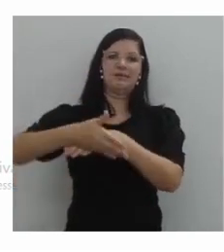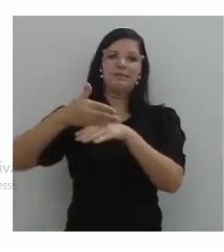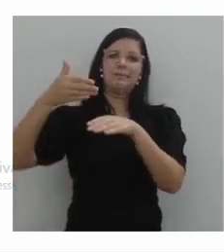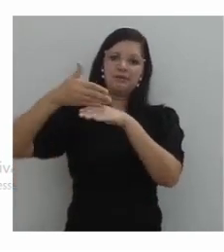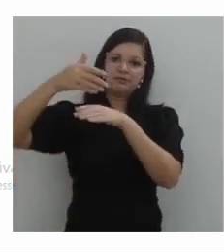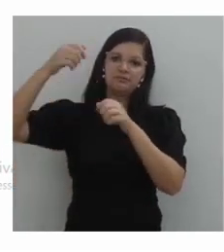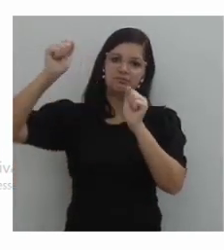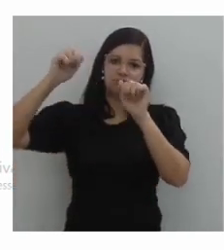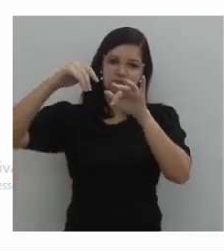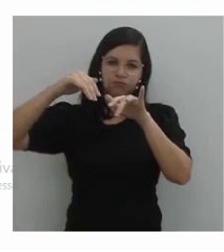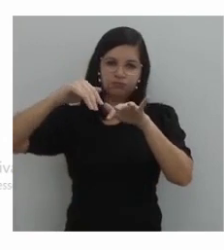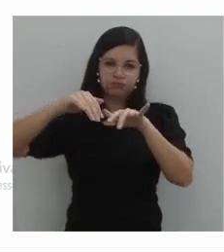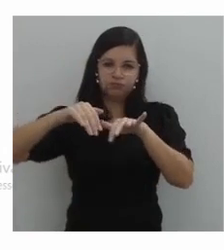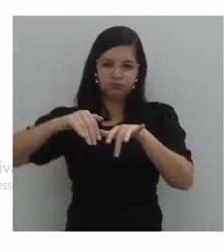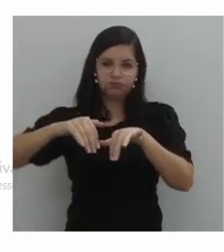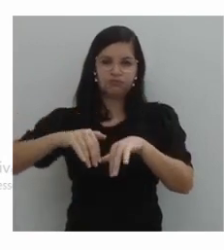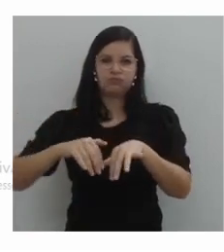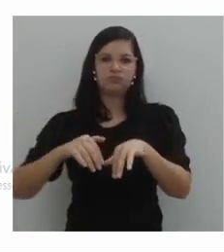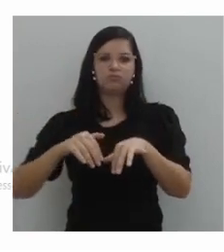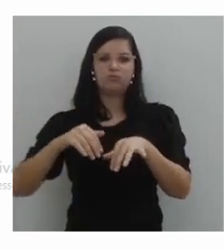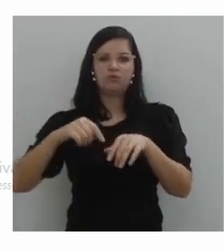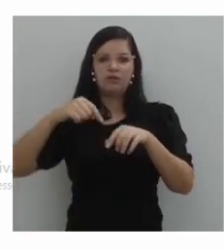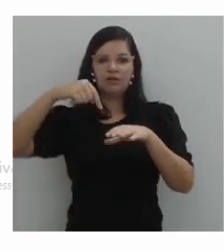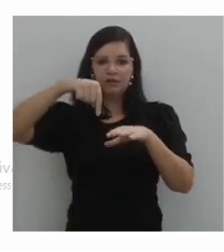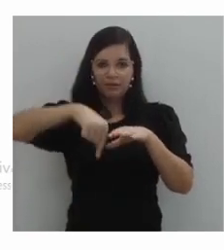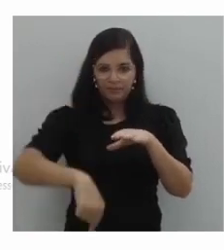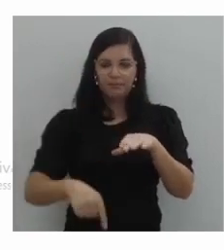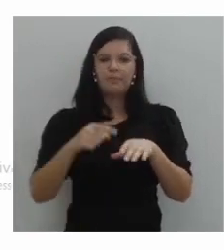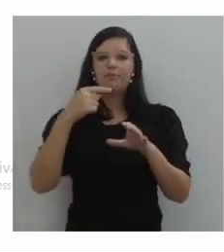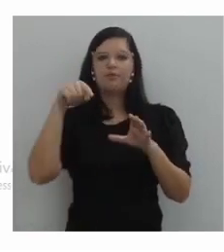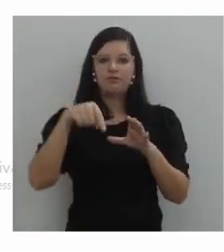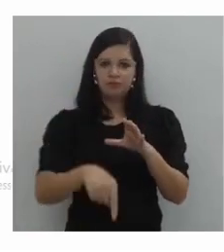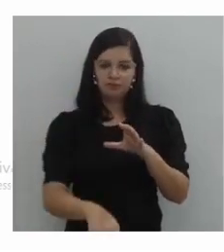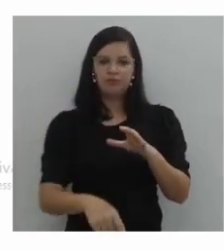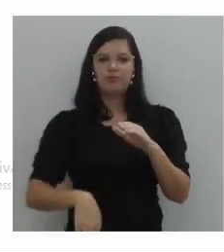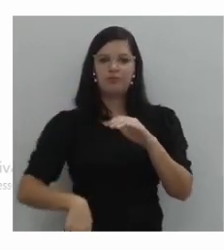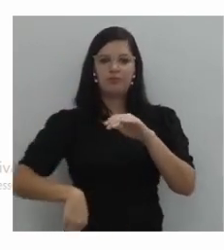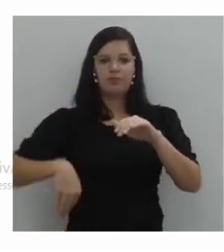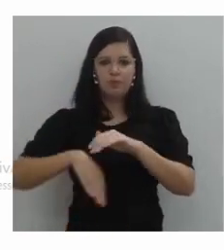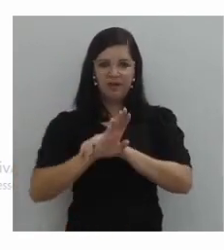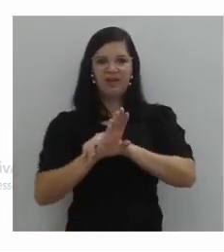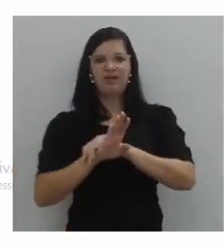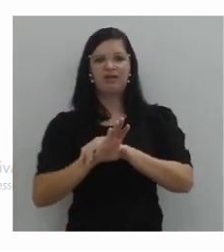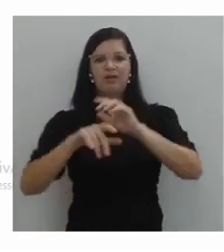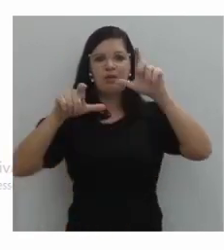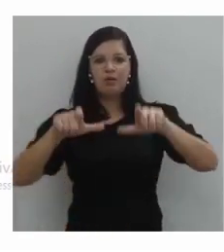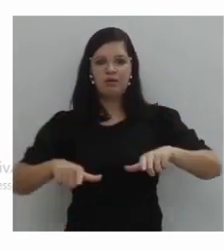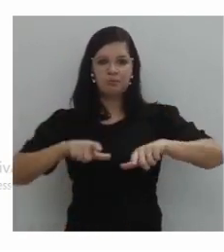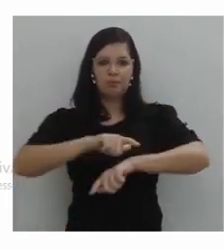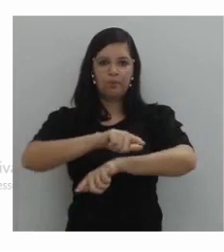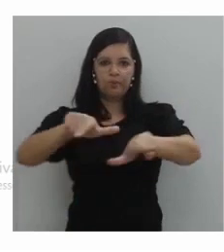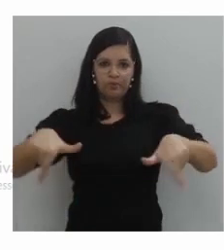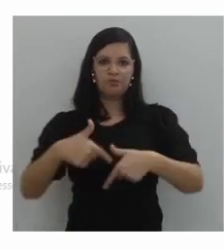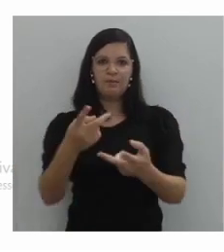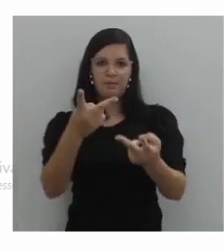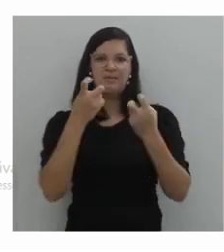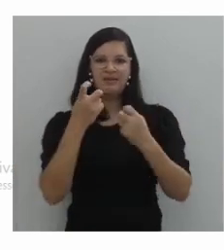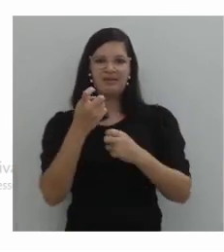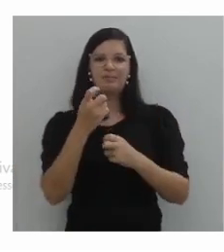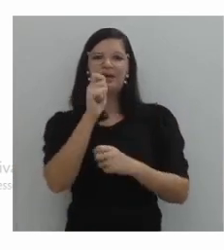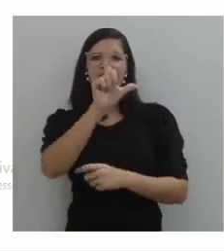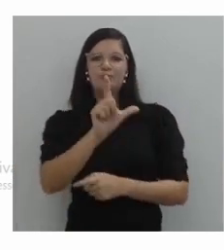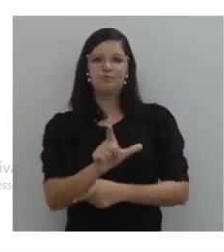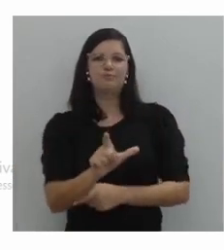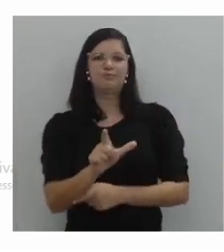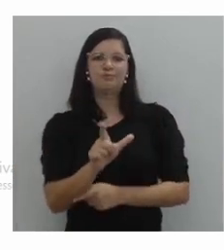por essa primeira camada, ser infiltrada até o fundo e ser armazenada nesse espaço vazio aí que vocês estão vendo, tá? Essa